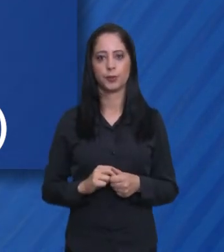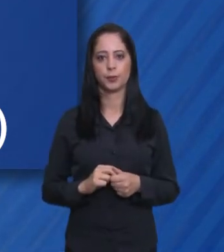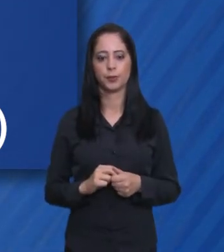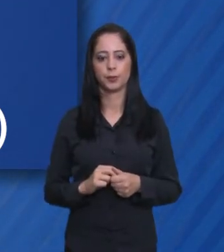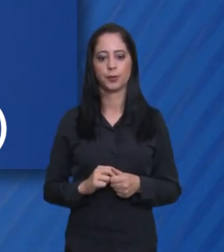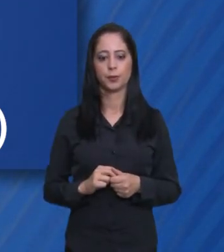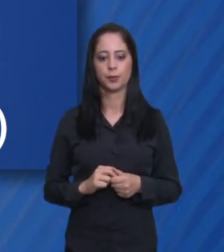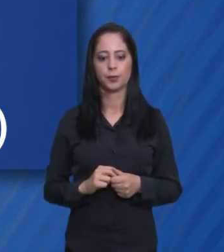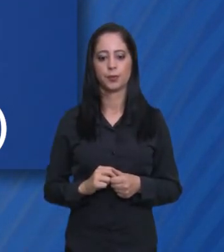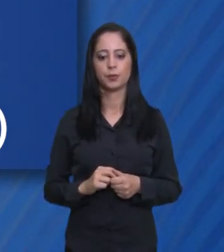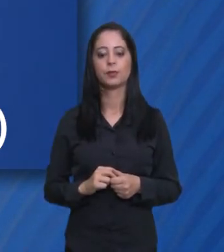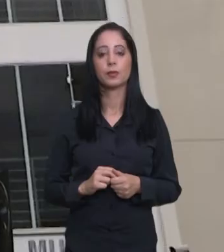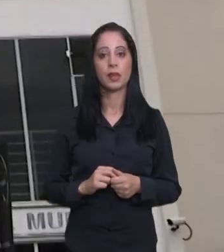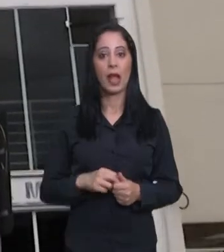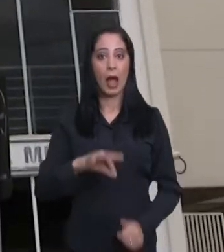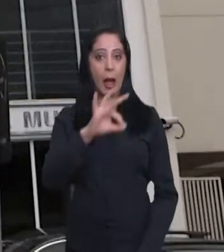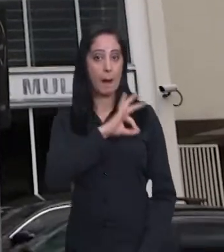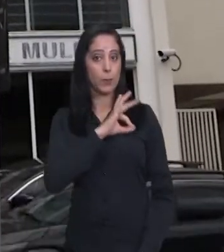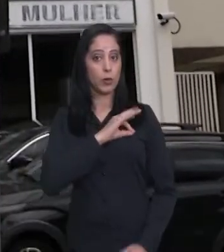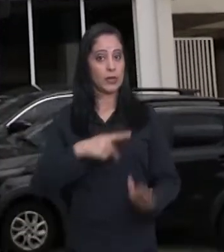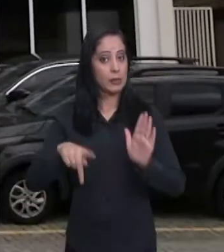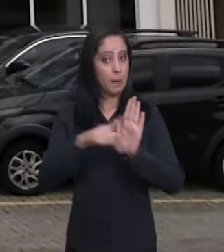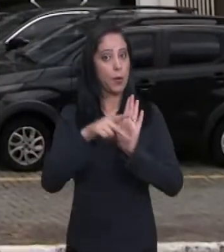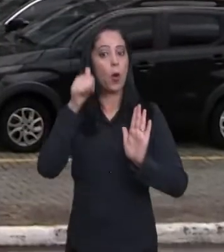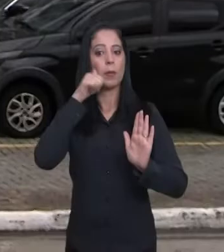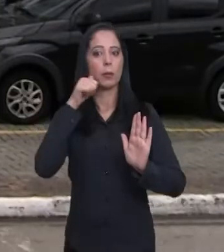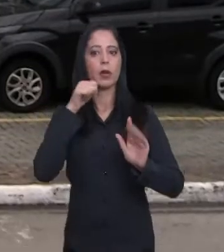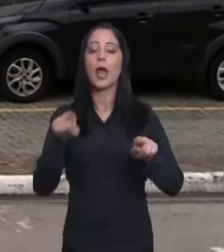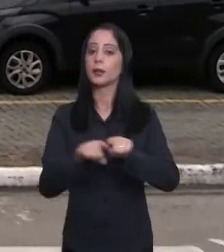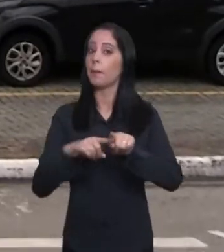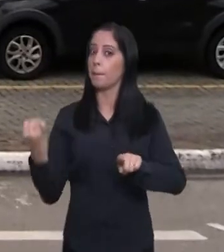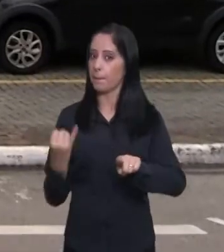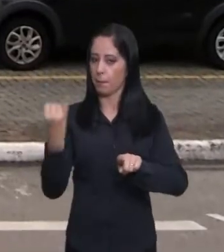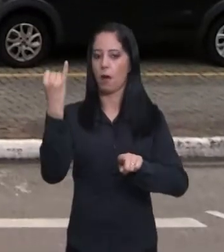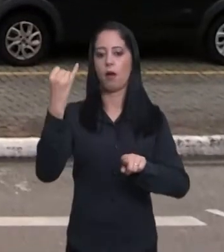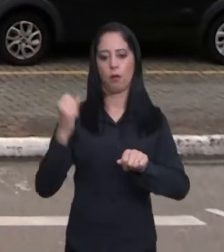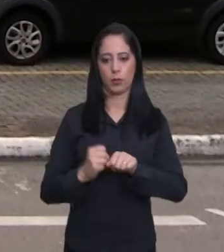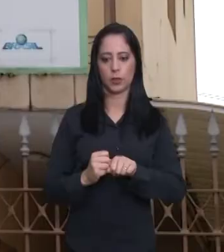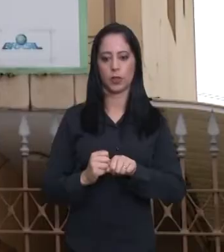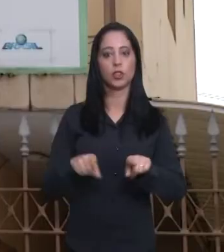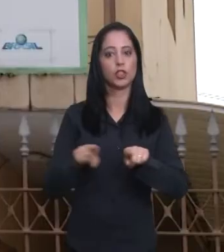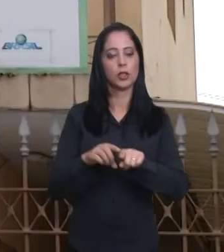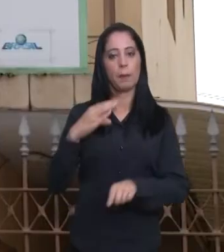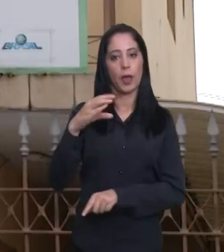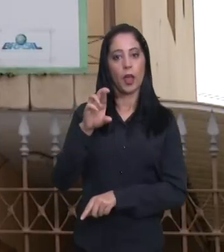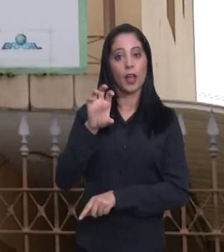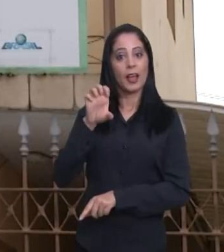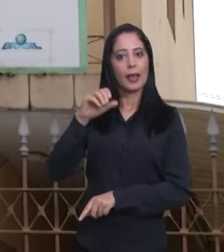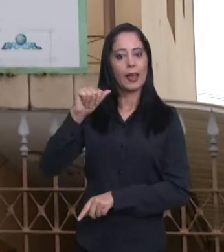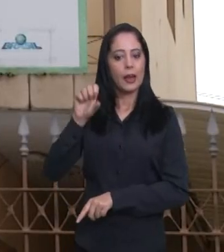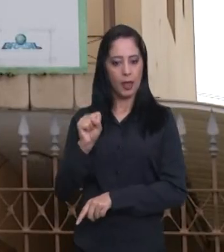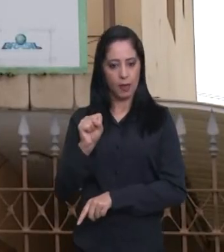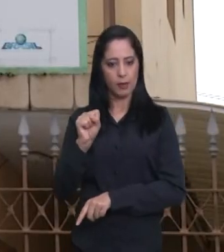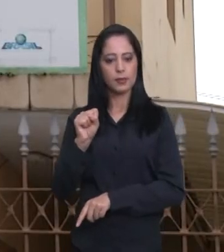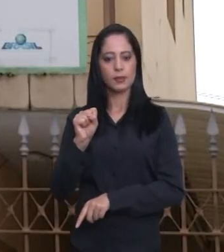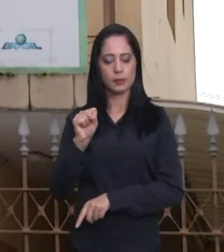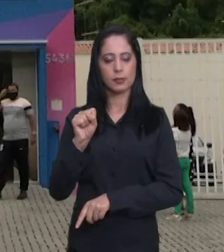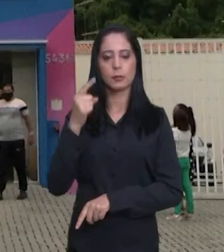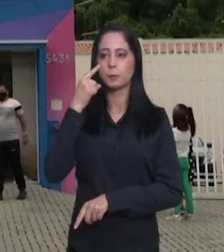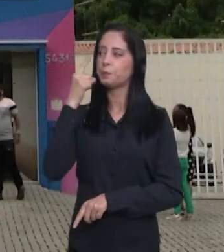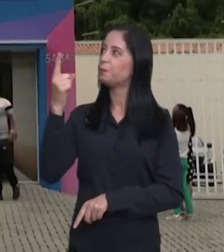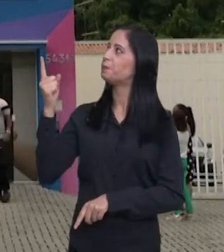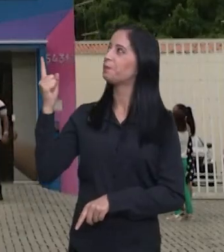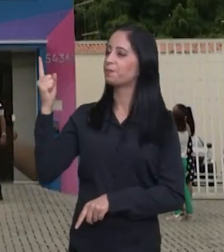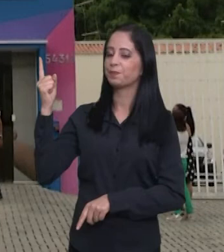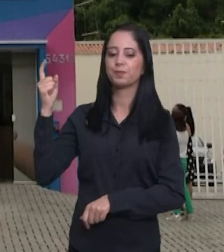disque-denúncia para emergências a delegacia da mulher também é um suporte importante além dos creas centro de